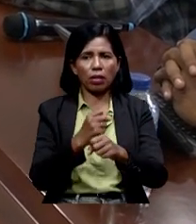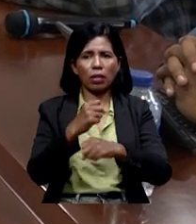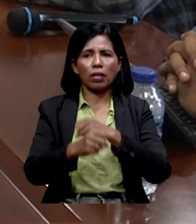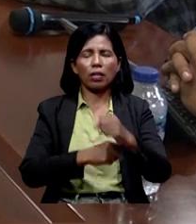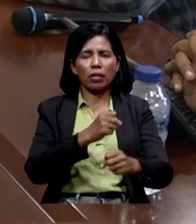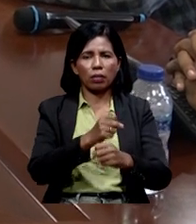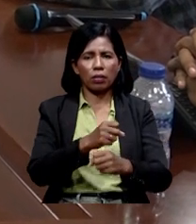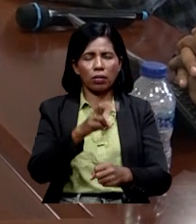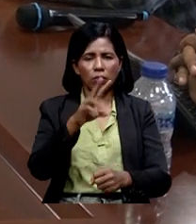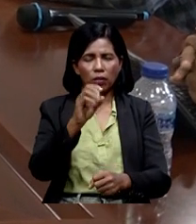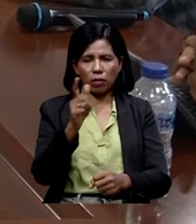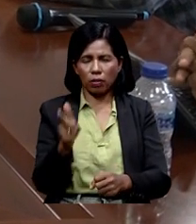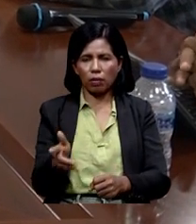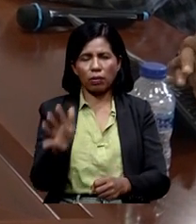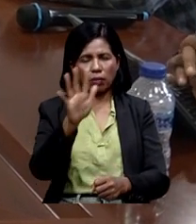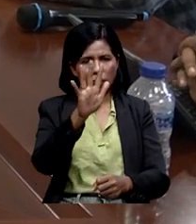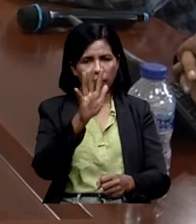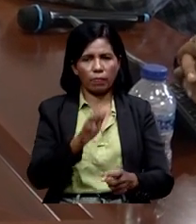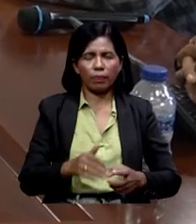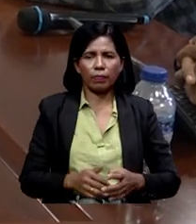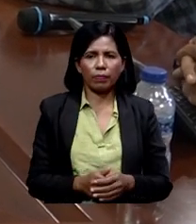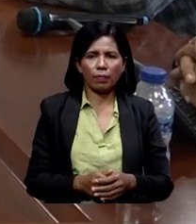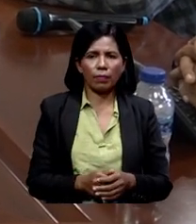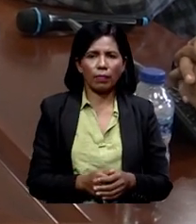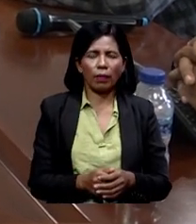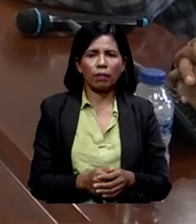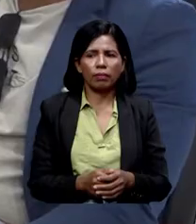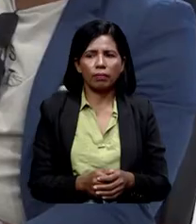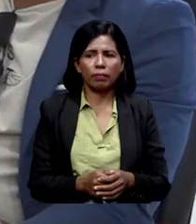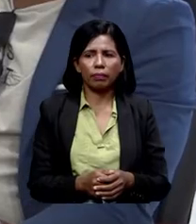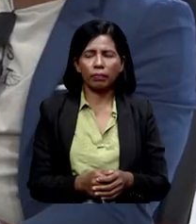e tinan rehun rua Ruanulo Resin Lima. Equipa cobertura, Ziemen.